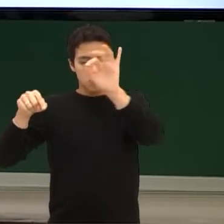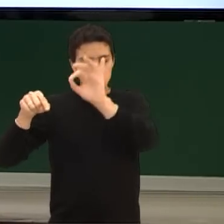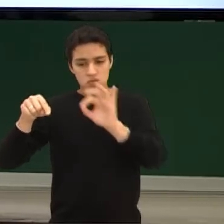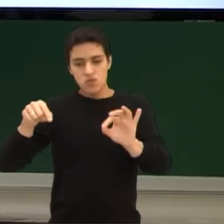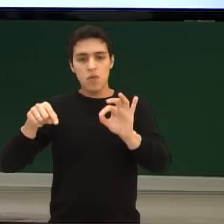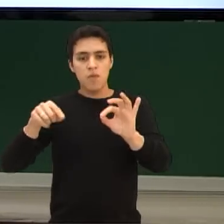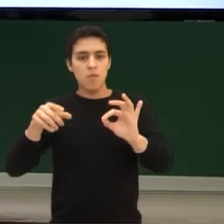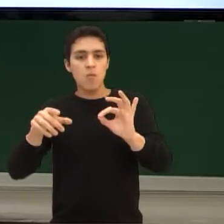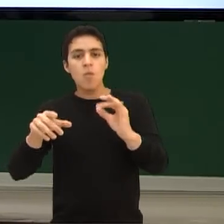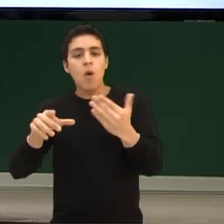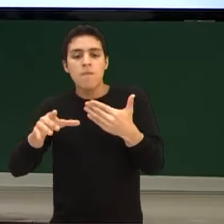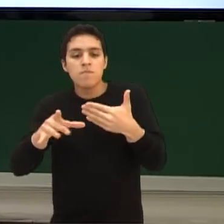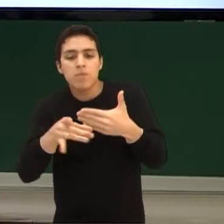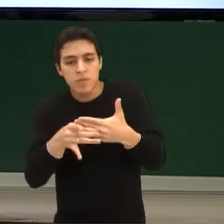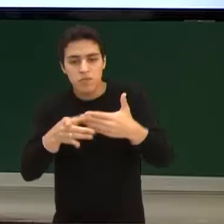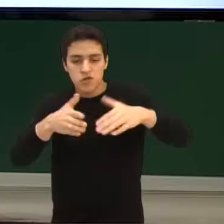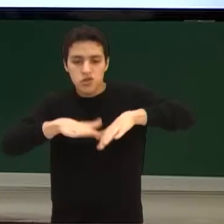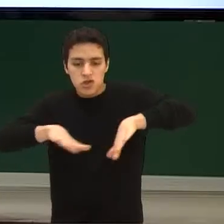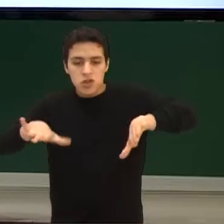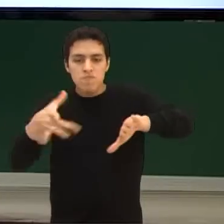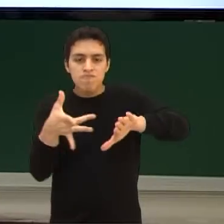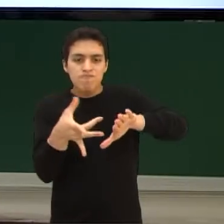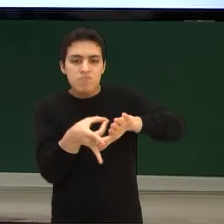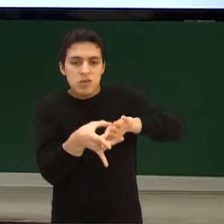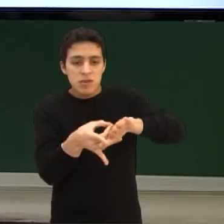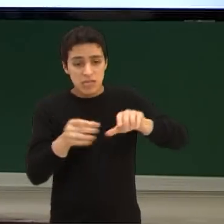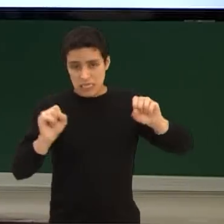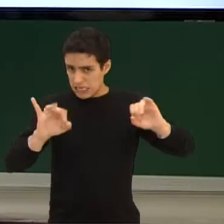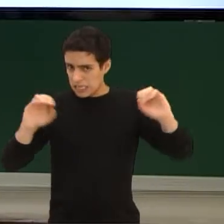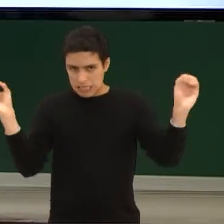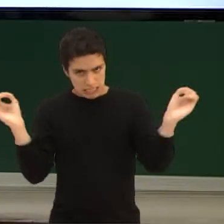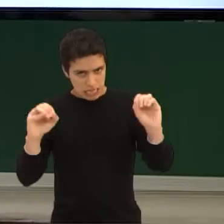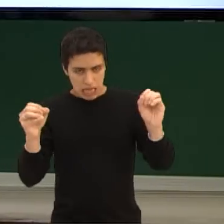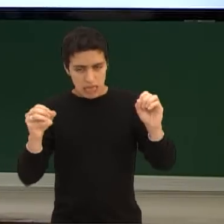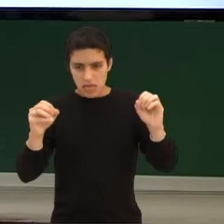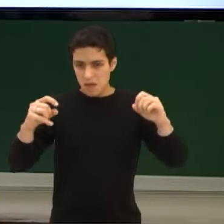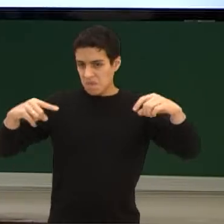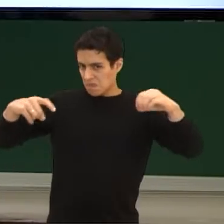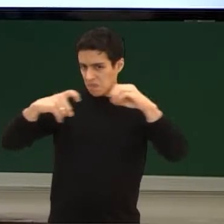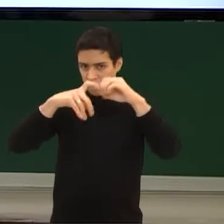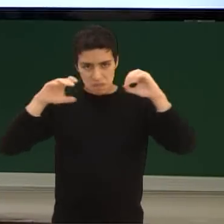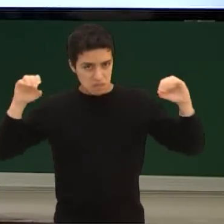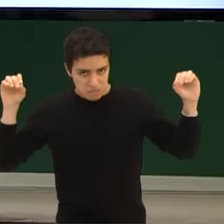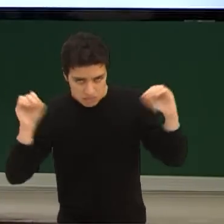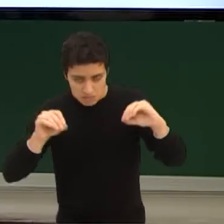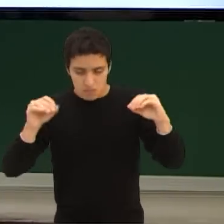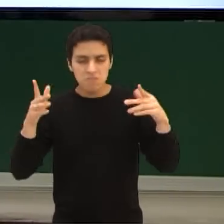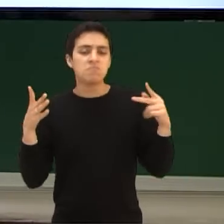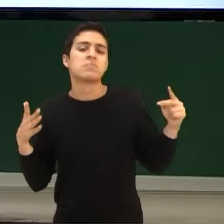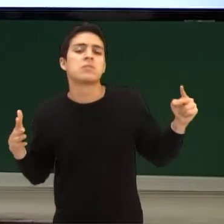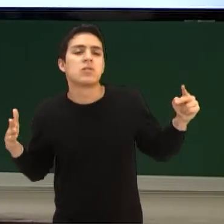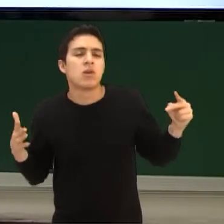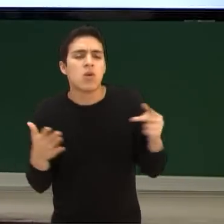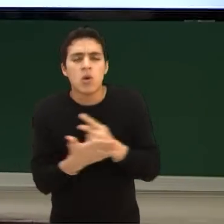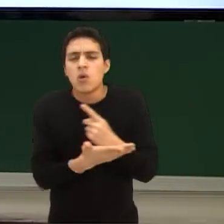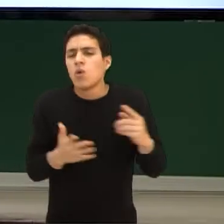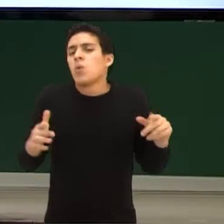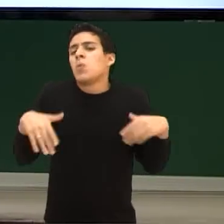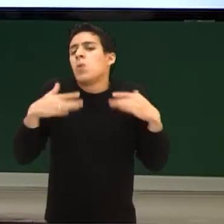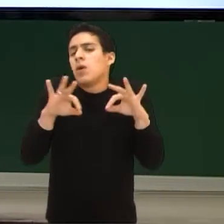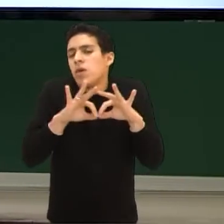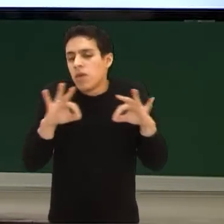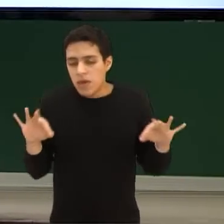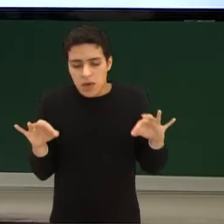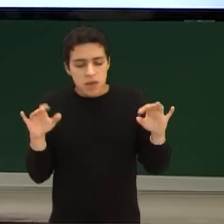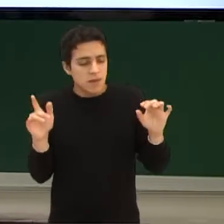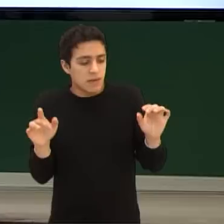útero. Se não acontecer essa fecundação, esse encontro dessas células, simplesmente